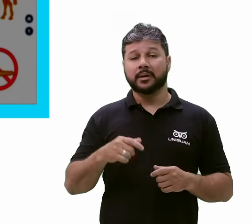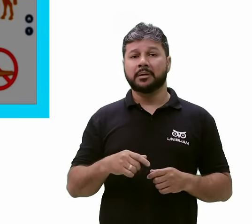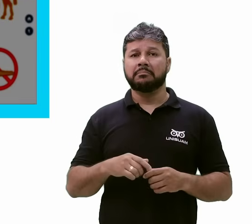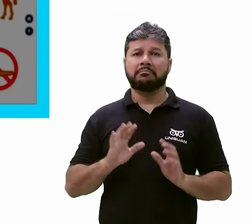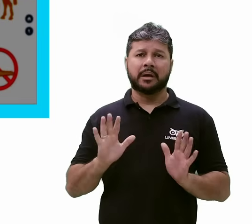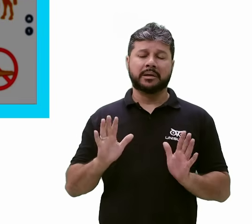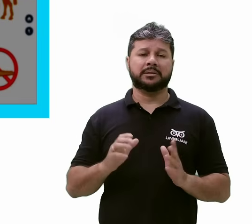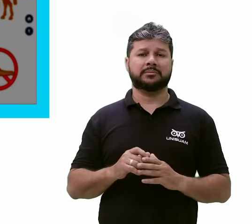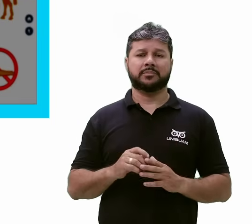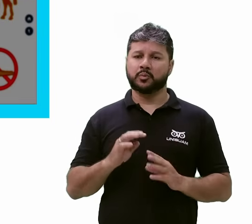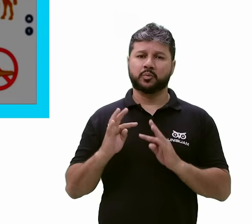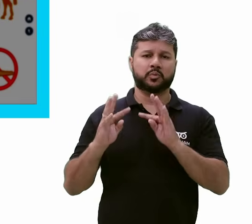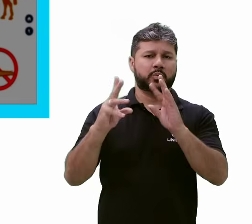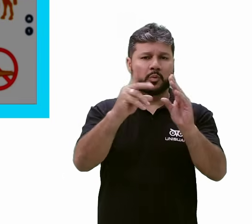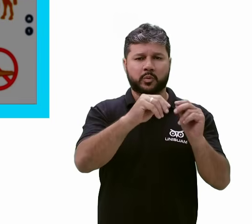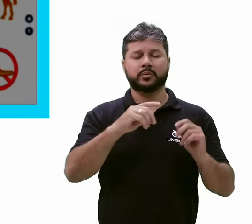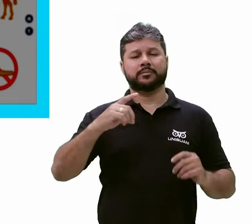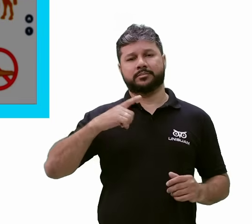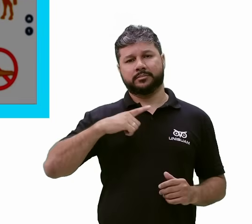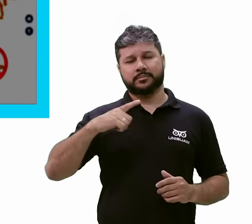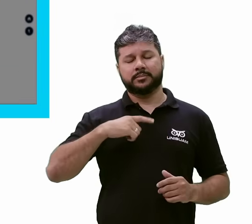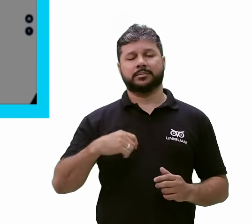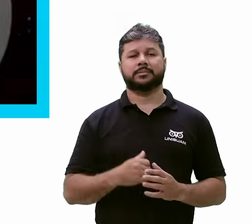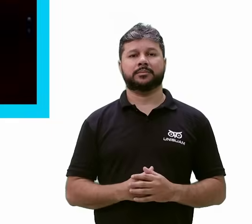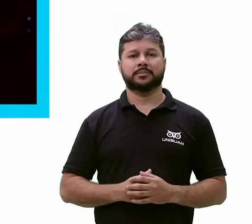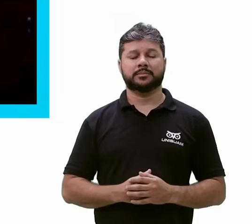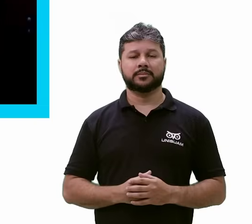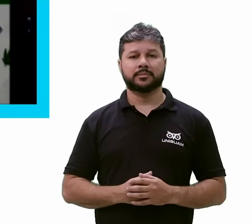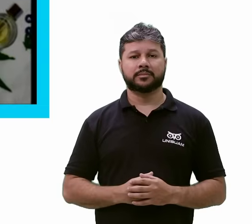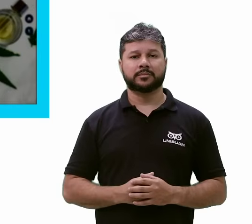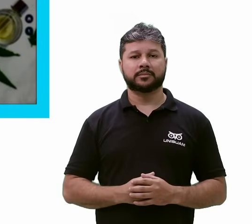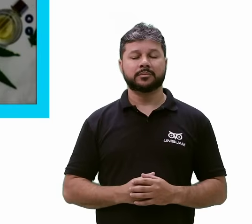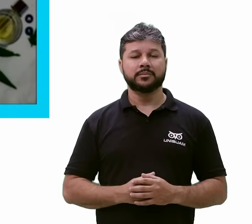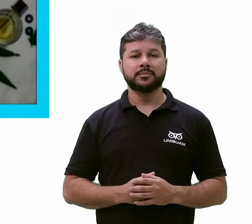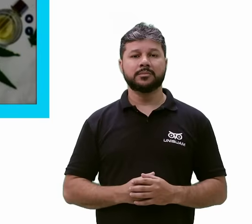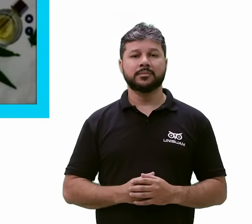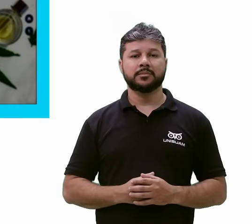Fora isso, todos têm, tá?